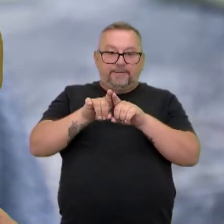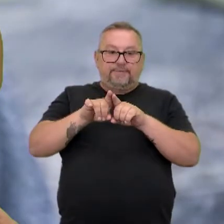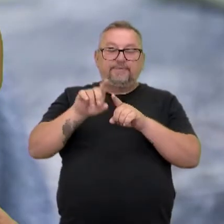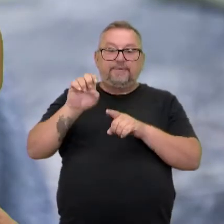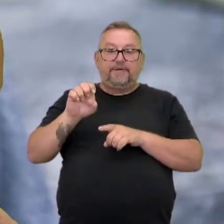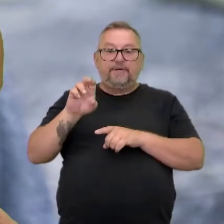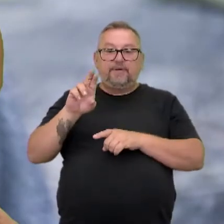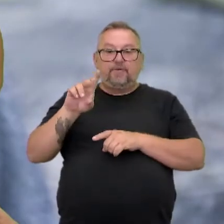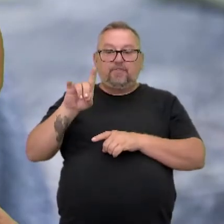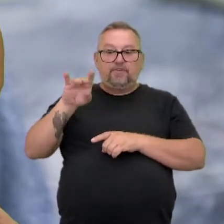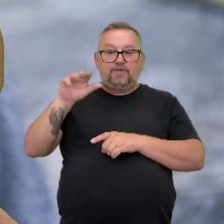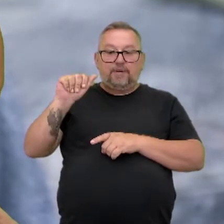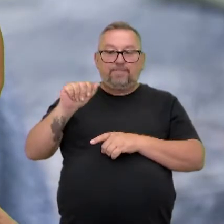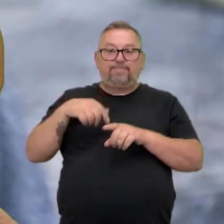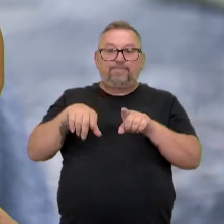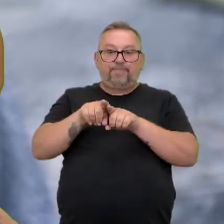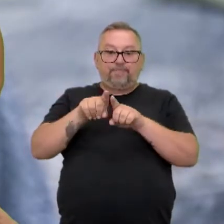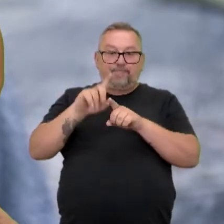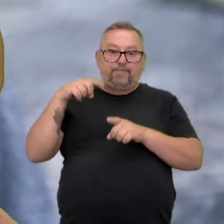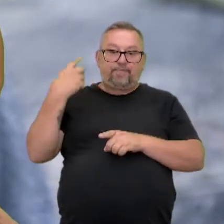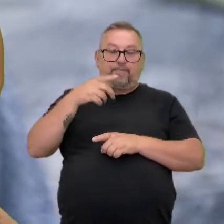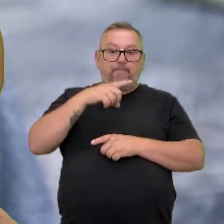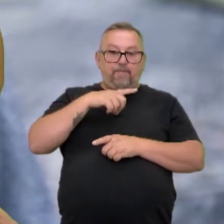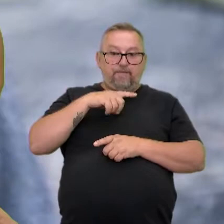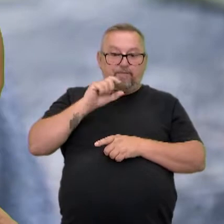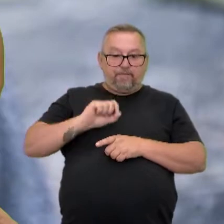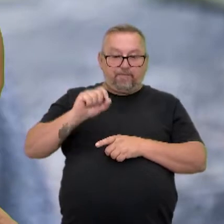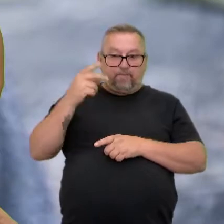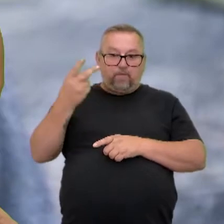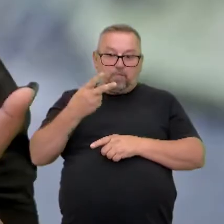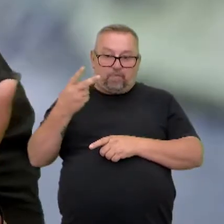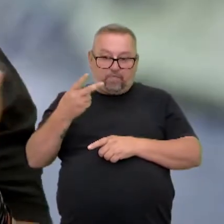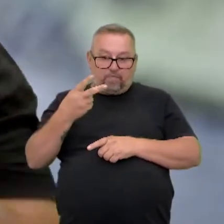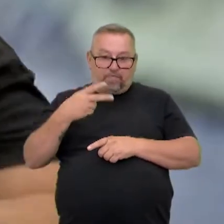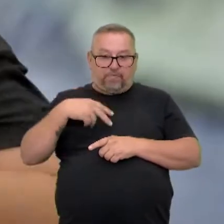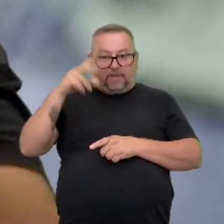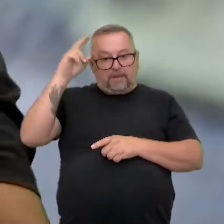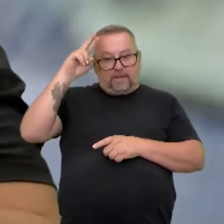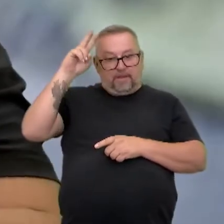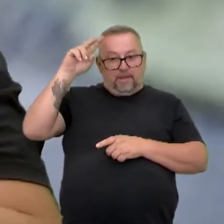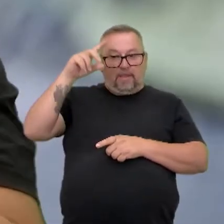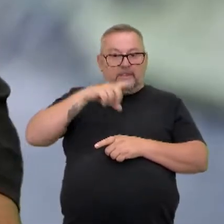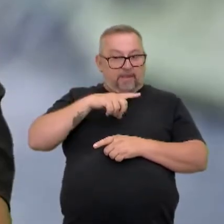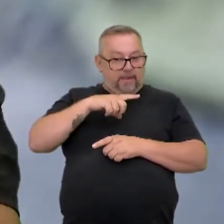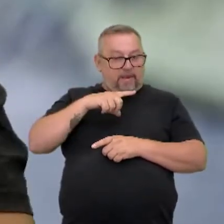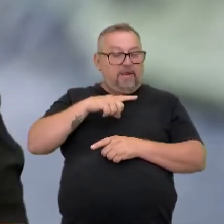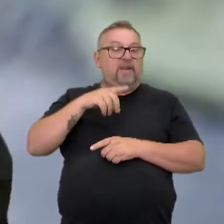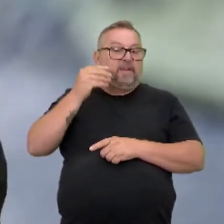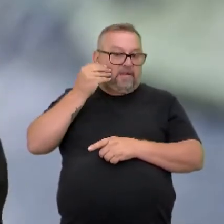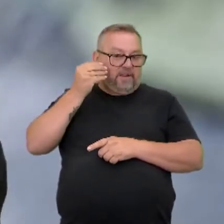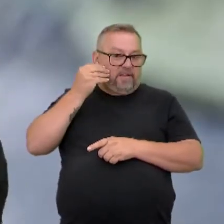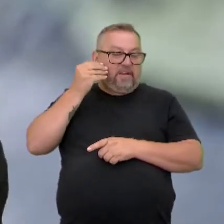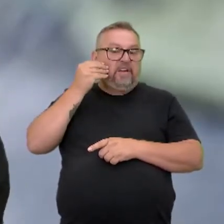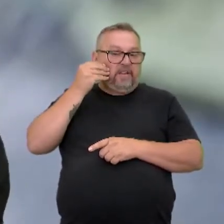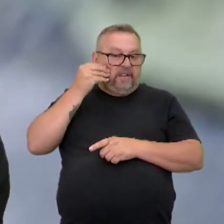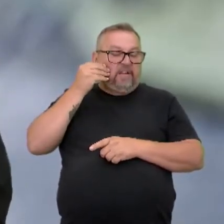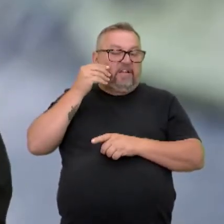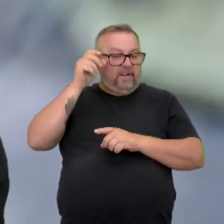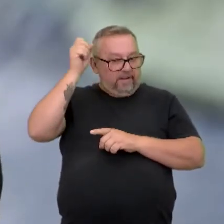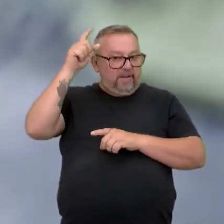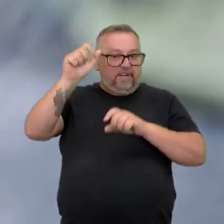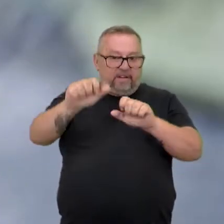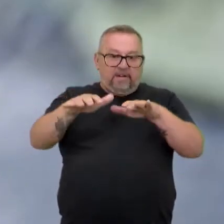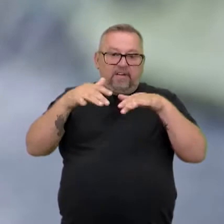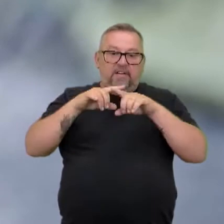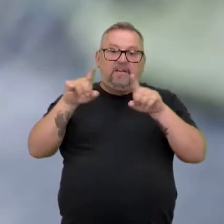verdade? Não, totalmente. A gente tem esses dois lados, né? Lembrando, existe o lado negativo da cultura de massa, mas